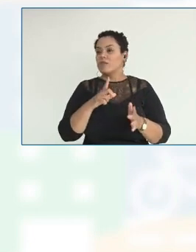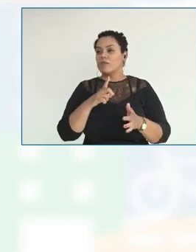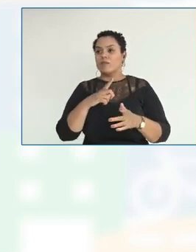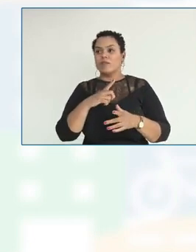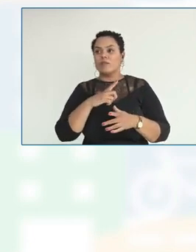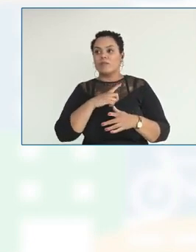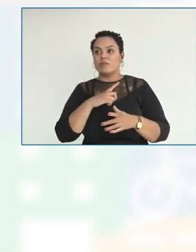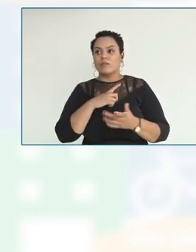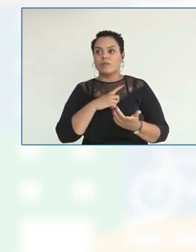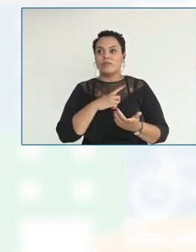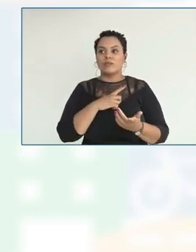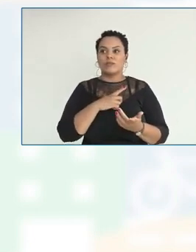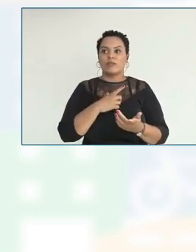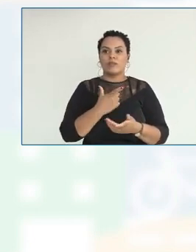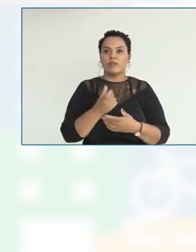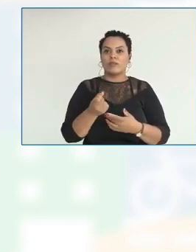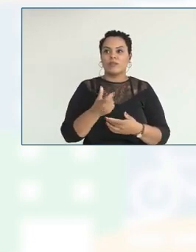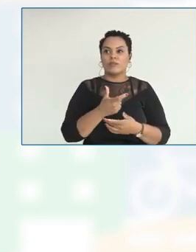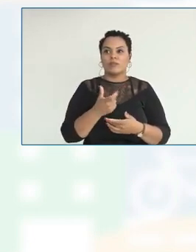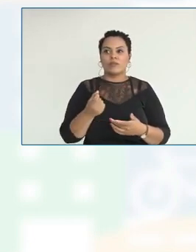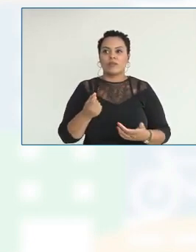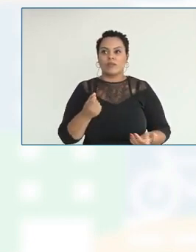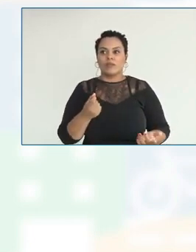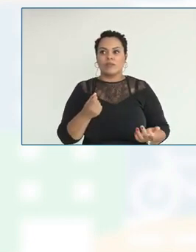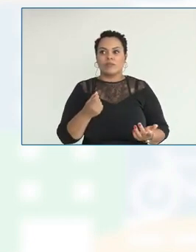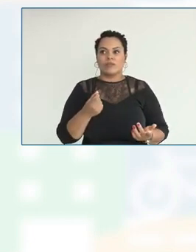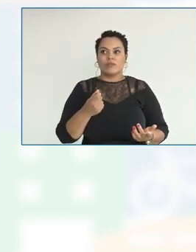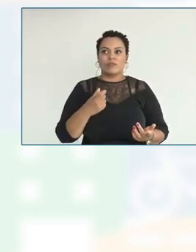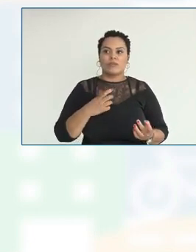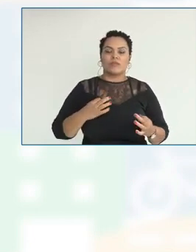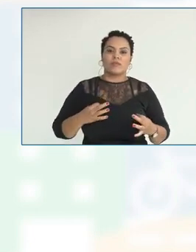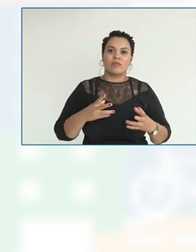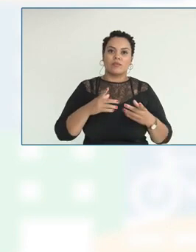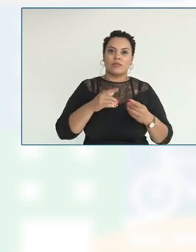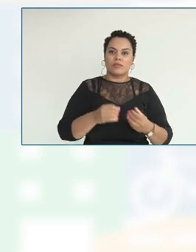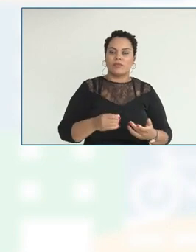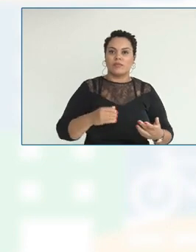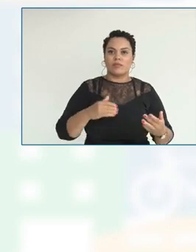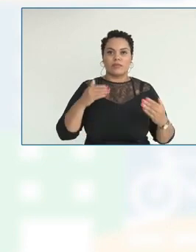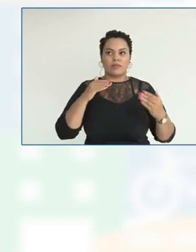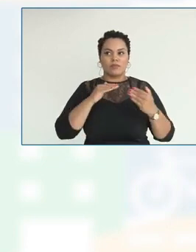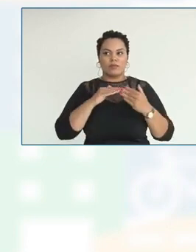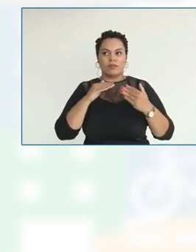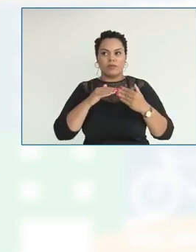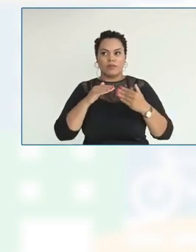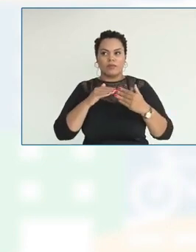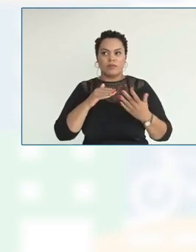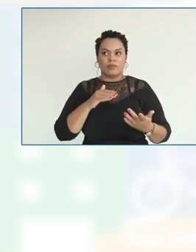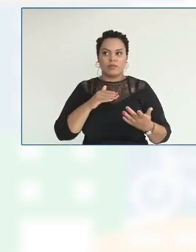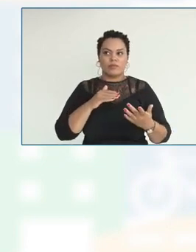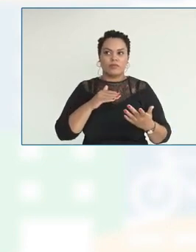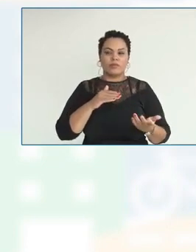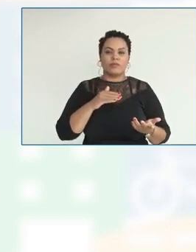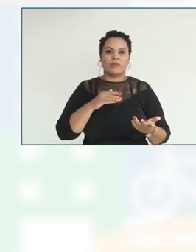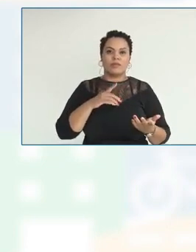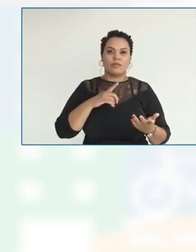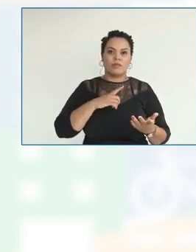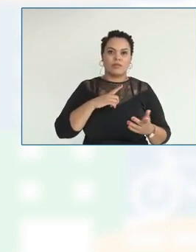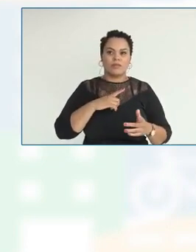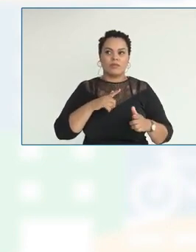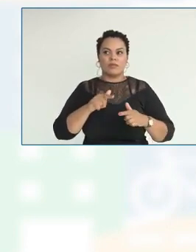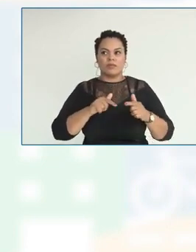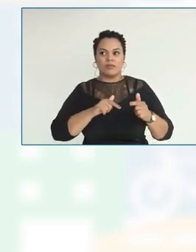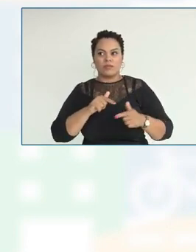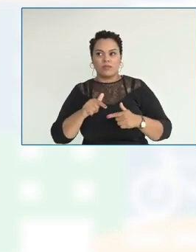as ações relacionadas à assistência e vigilância das intoxicações. Então, programar e planejar as ações e serviços, atividades de promoção, apoio à